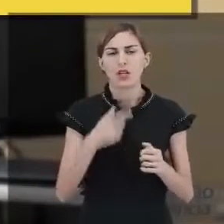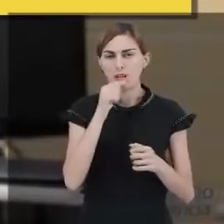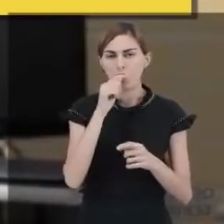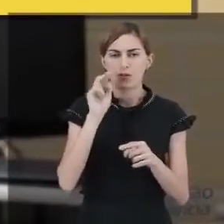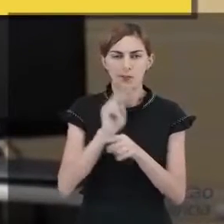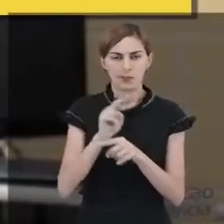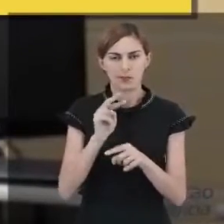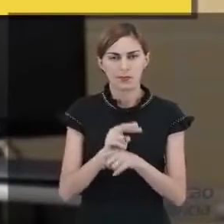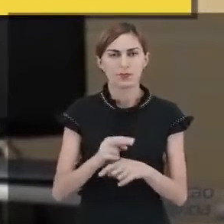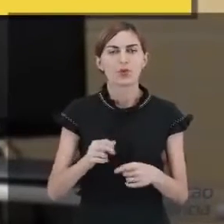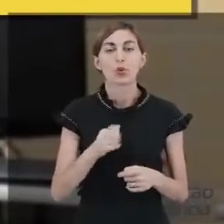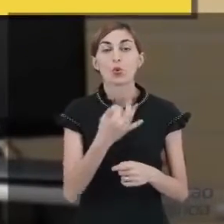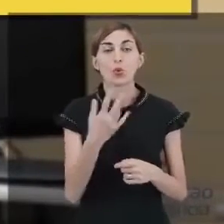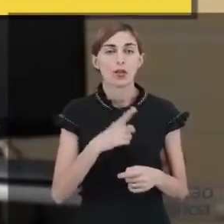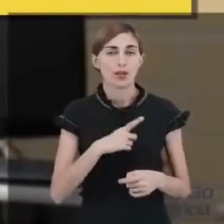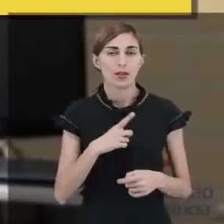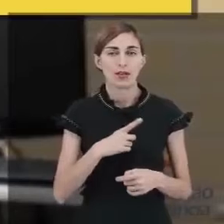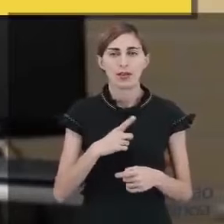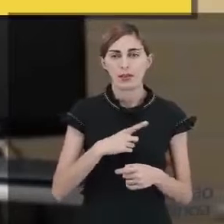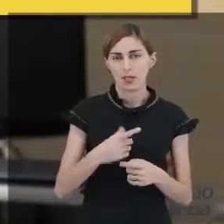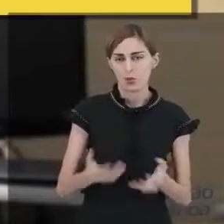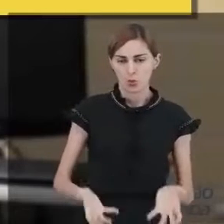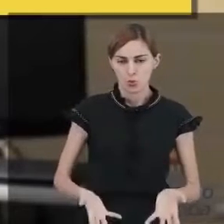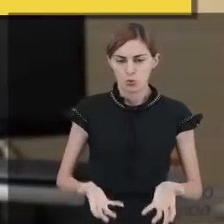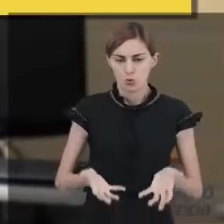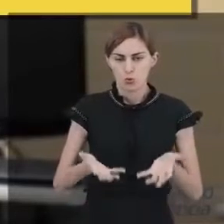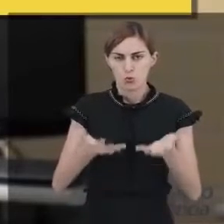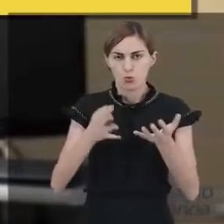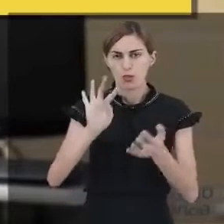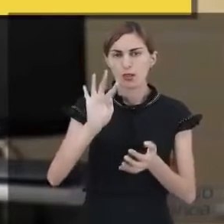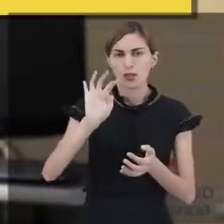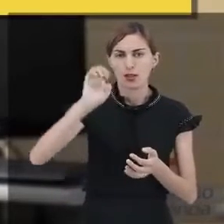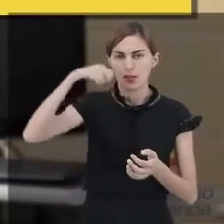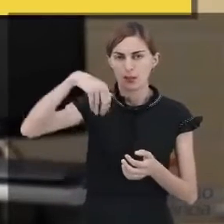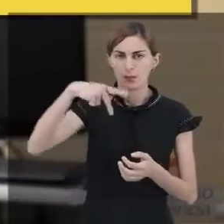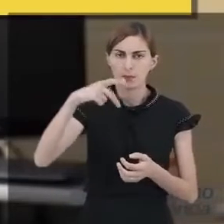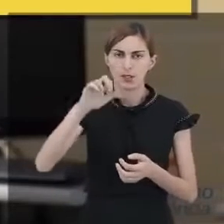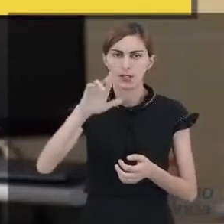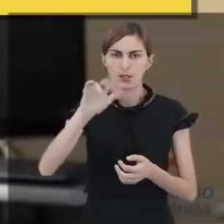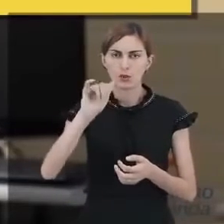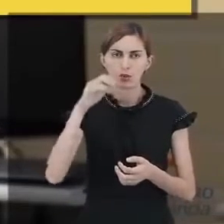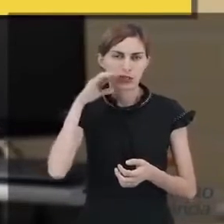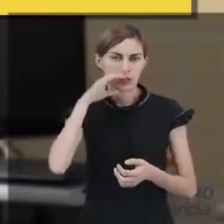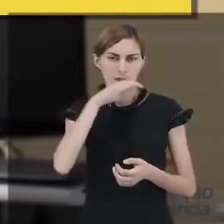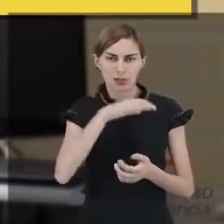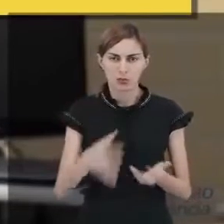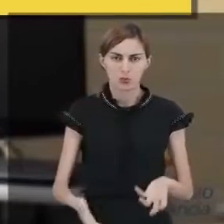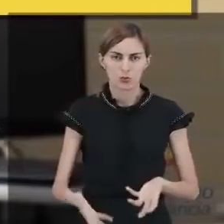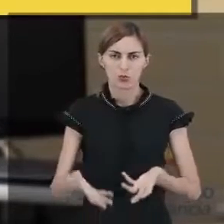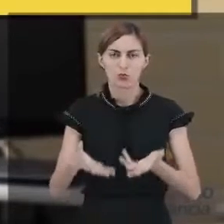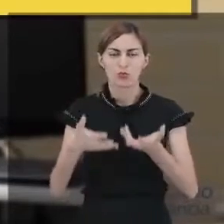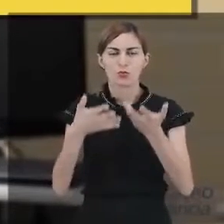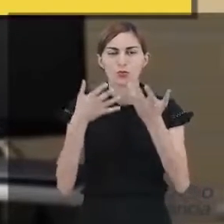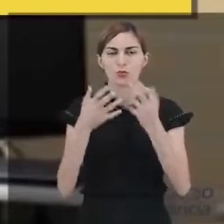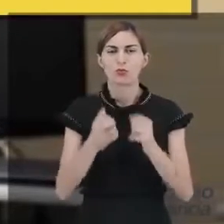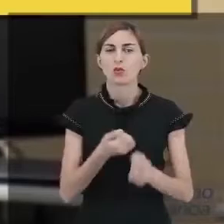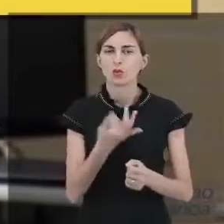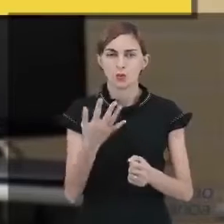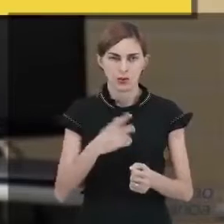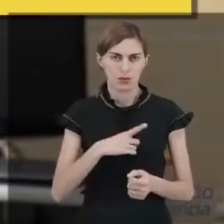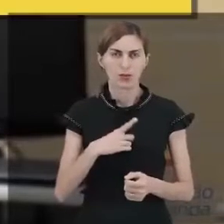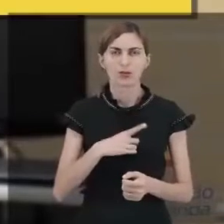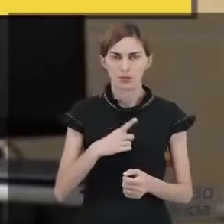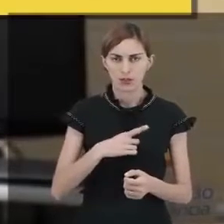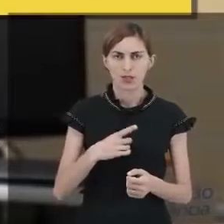e quando houver uma incidência da temperatura ou se tiver combinado com detecção e alarme, quando houver incidência de